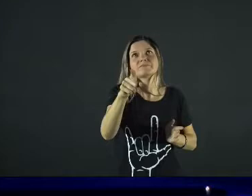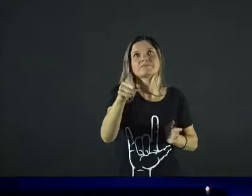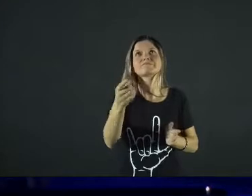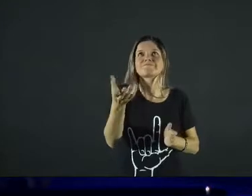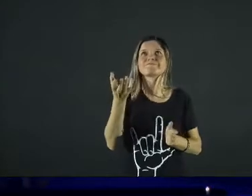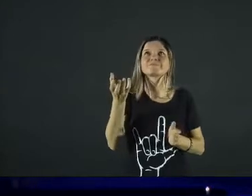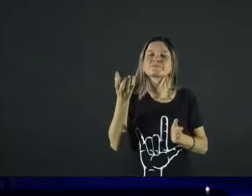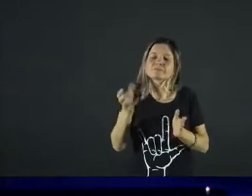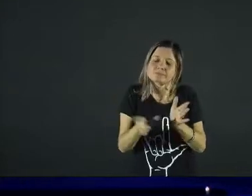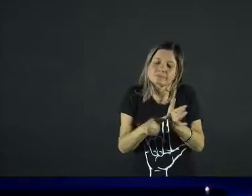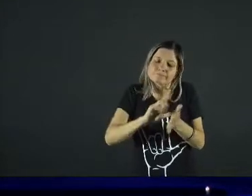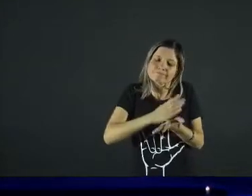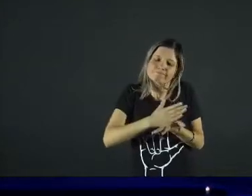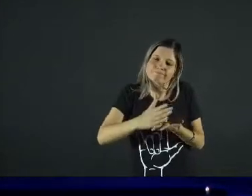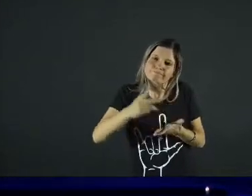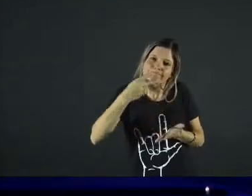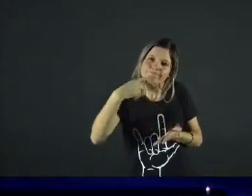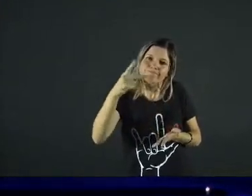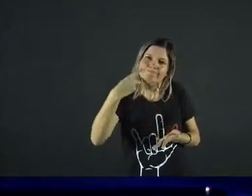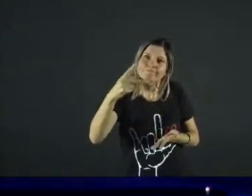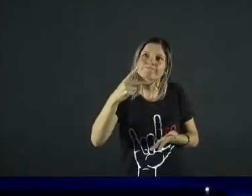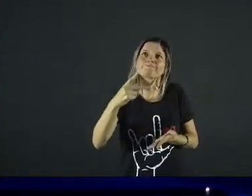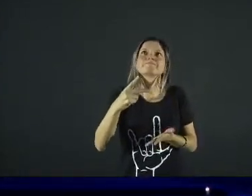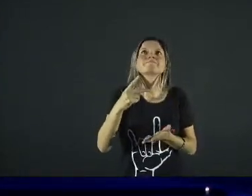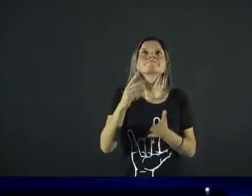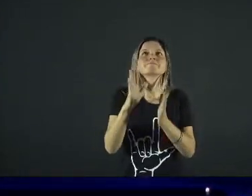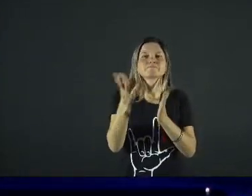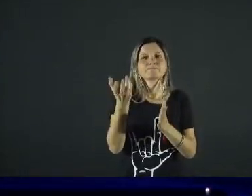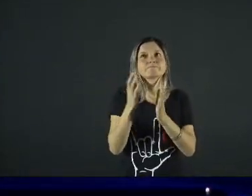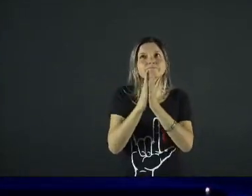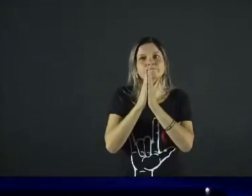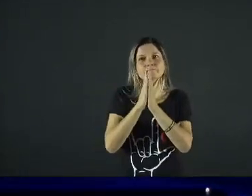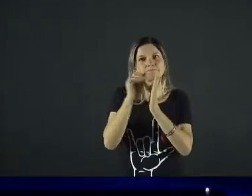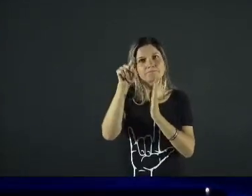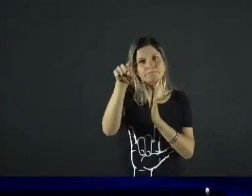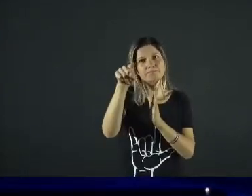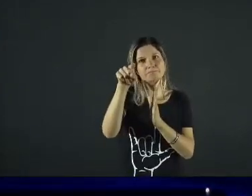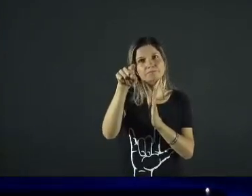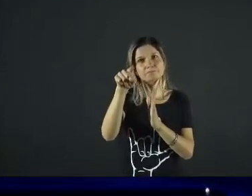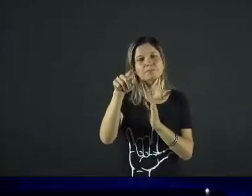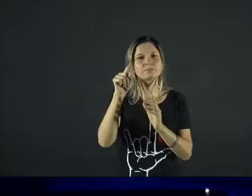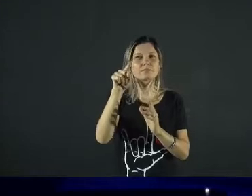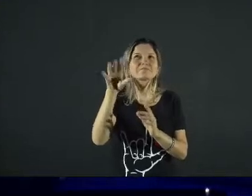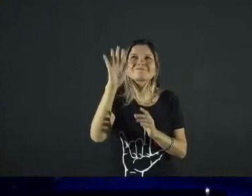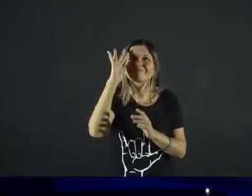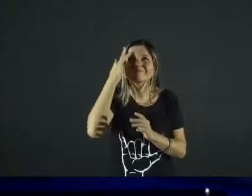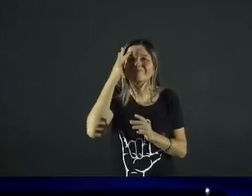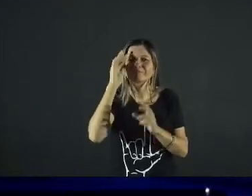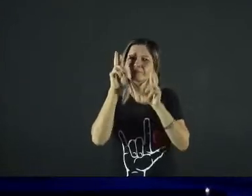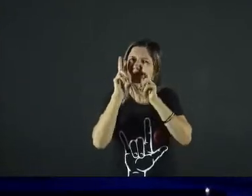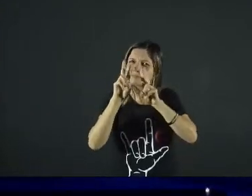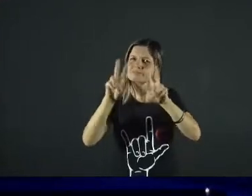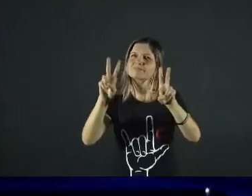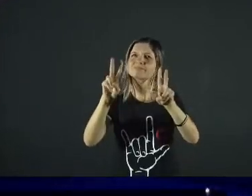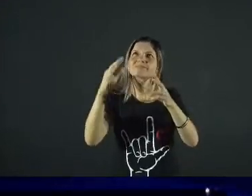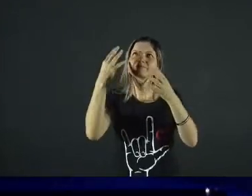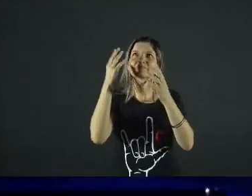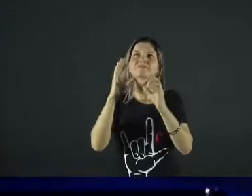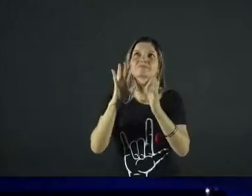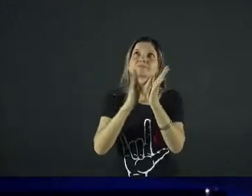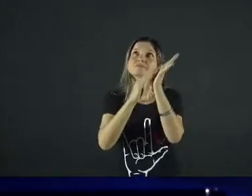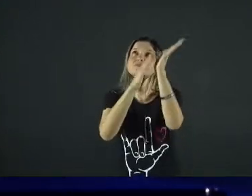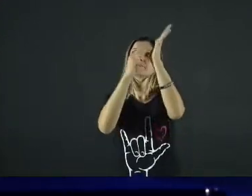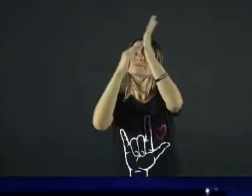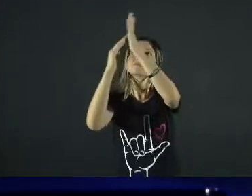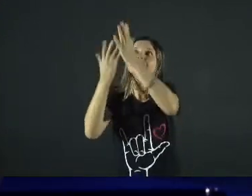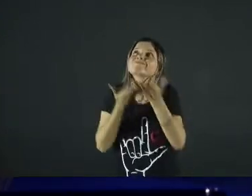ministrar a palavra do Senhor, orando por você. Você que ouviu os louvores que foram dedicados ao Senhor, e